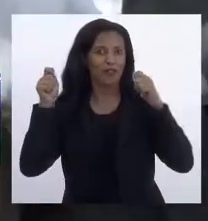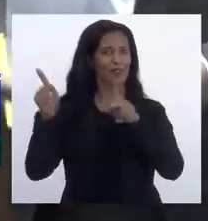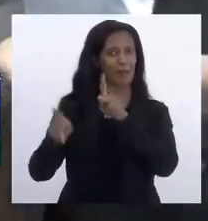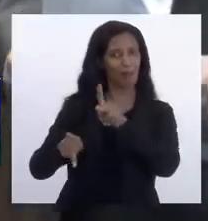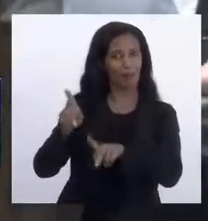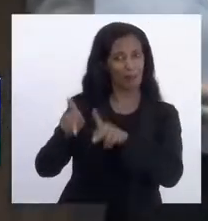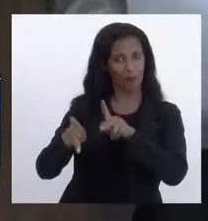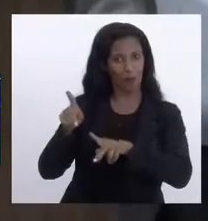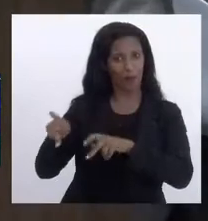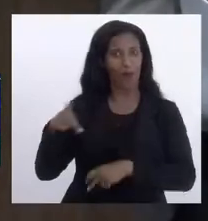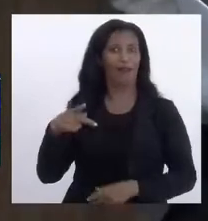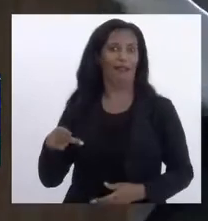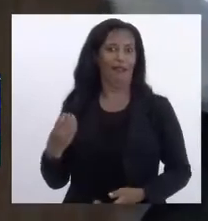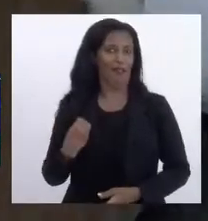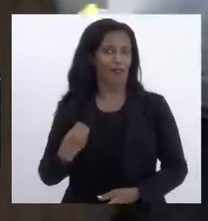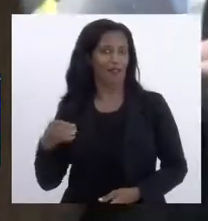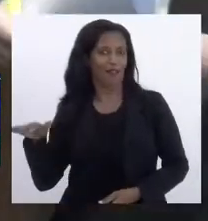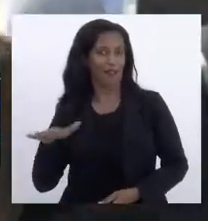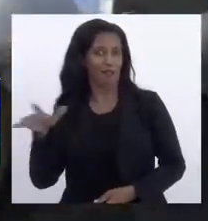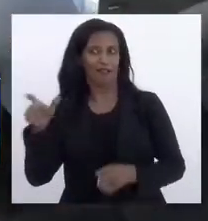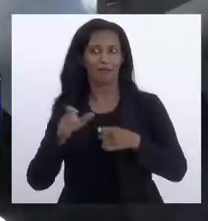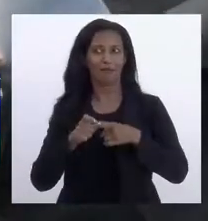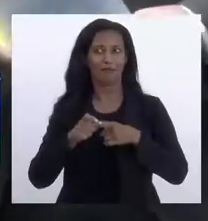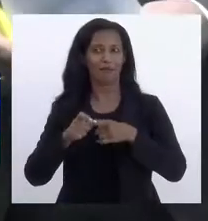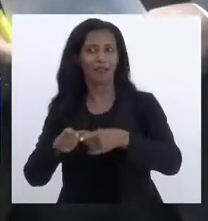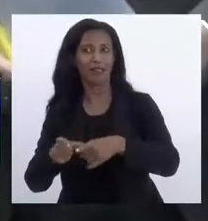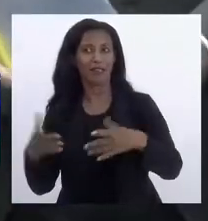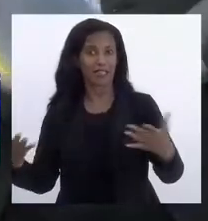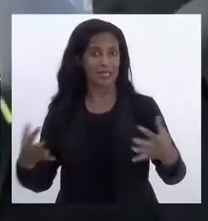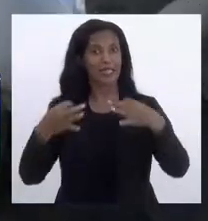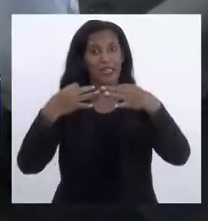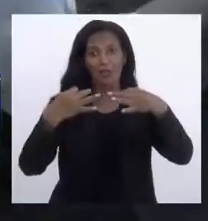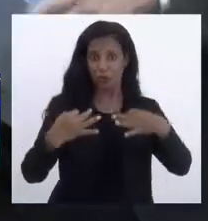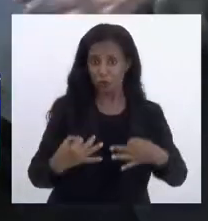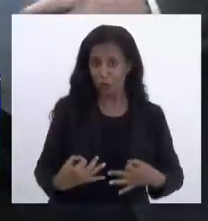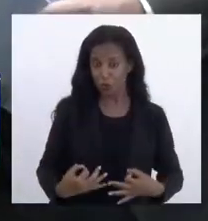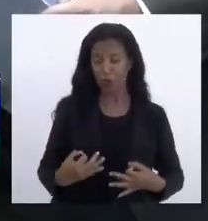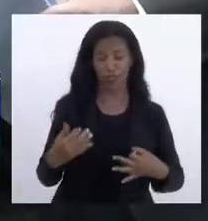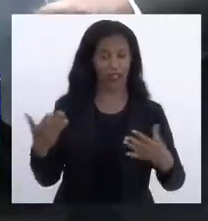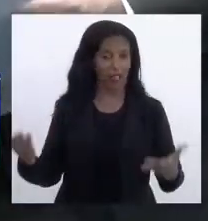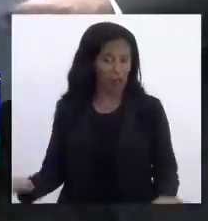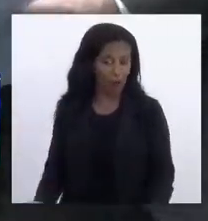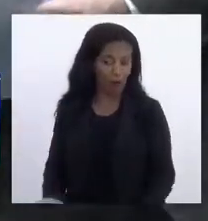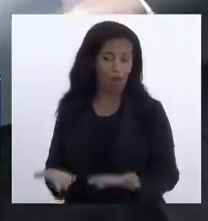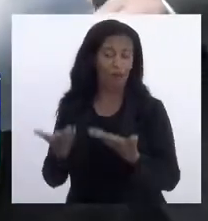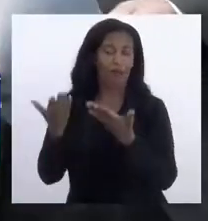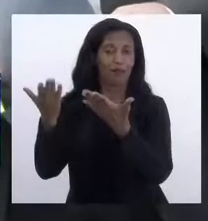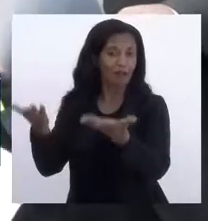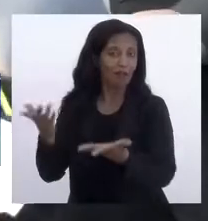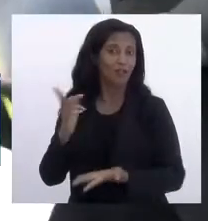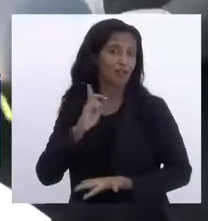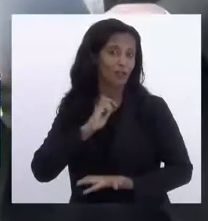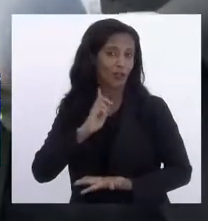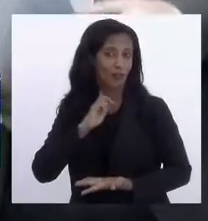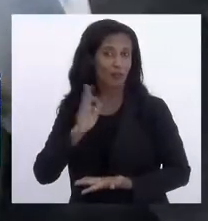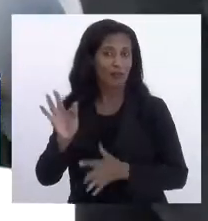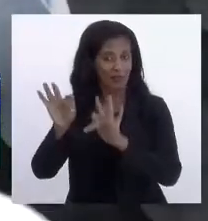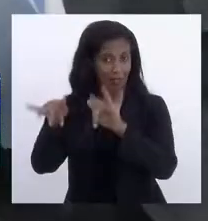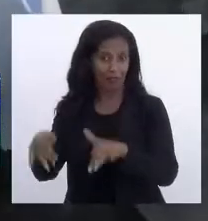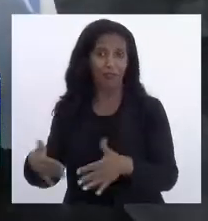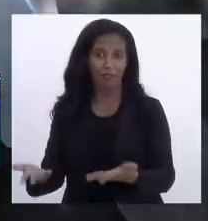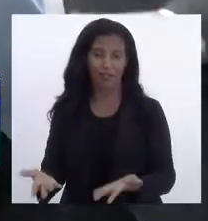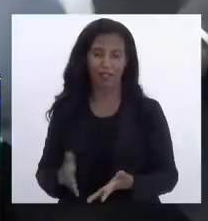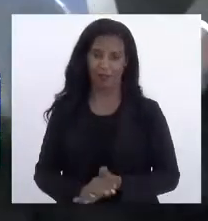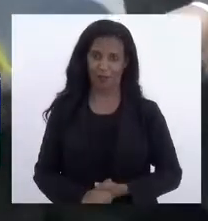uma torcida vinda das favelas e periferias, e seria justa a homenagem a esse clube que está na final. Não,